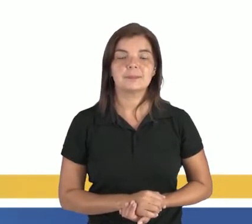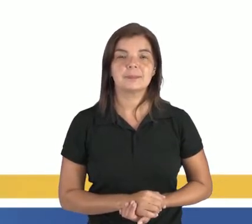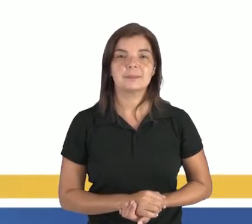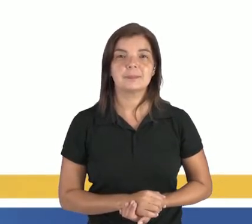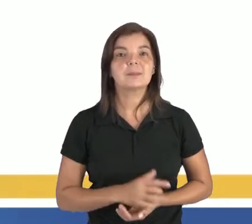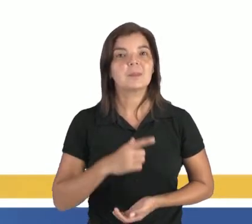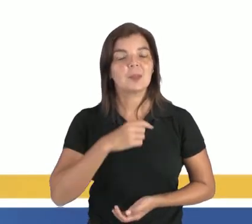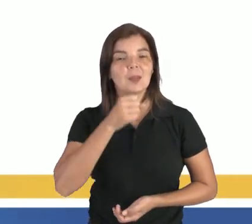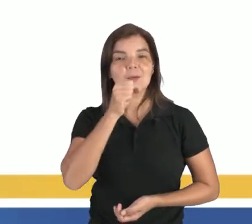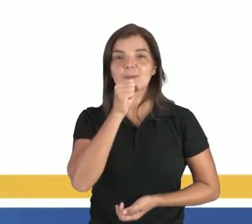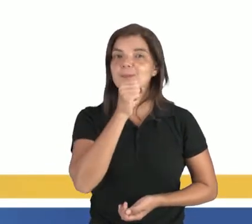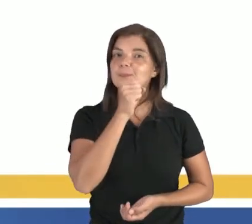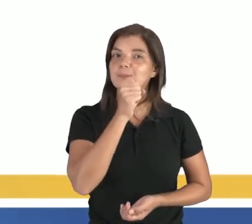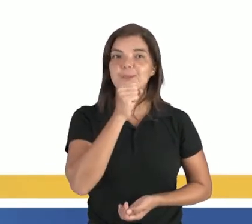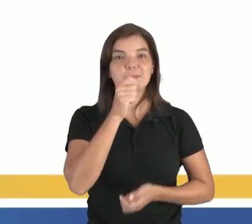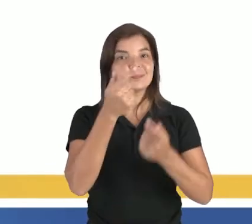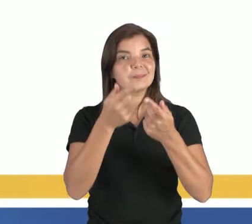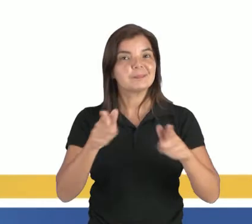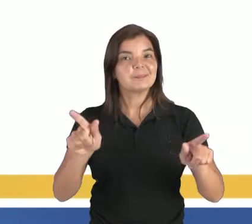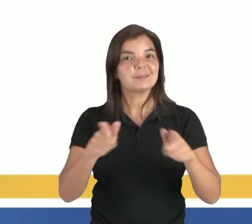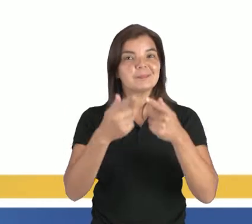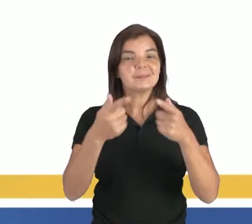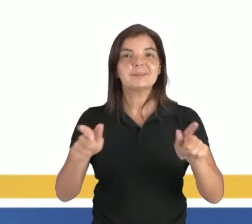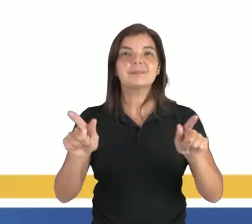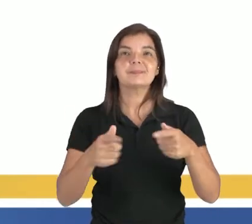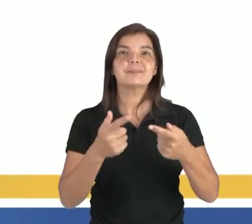aí tem uma cantora, mas também pode ser cantor.